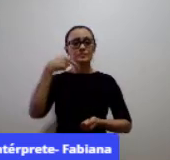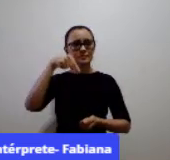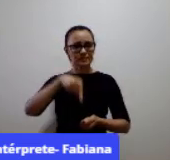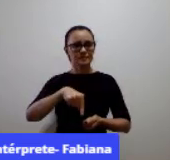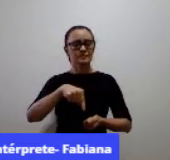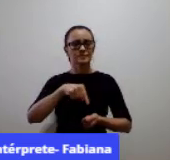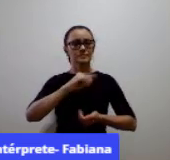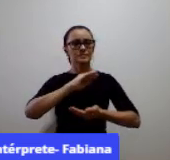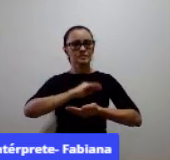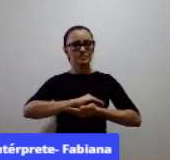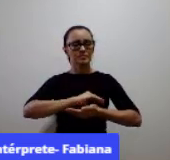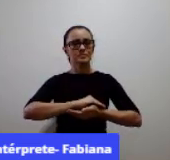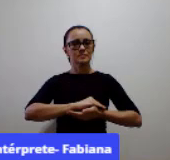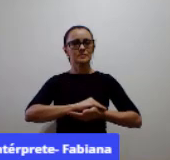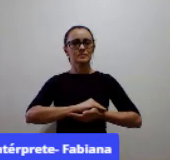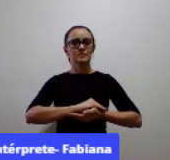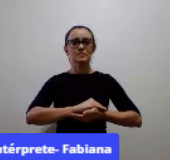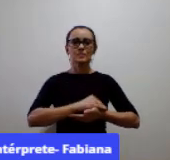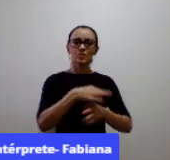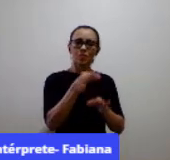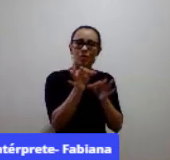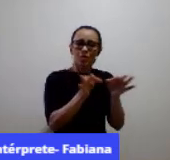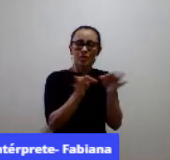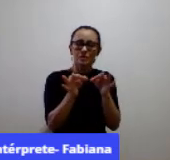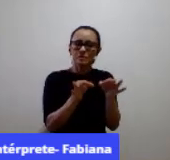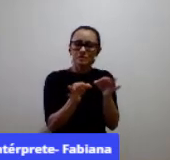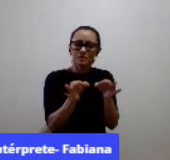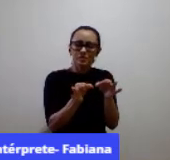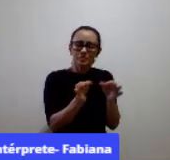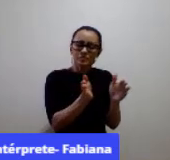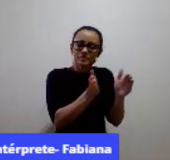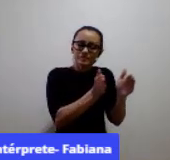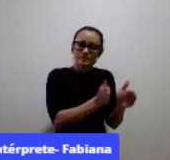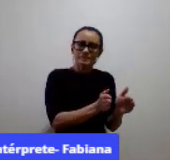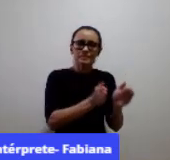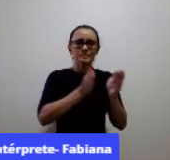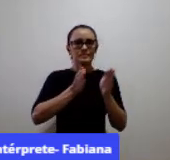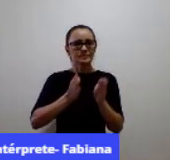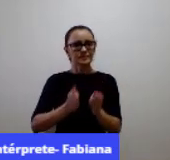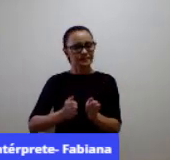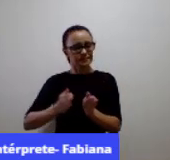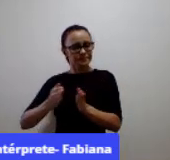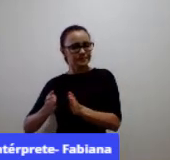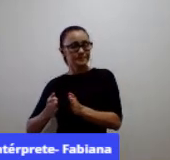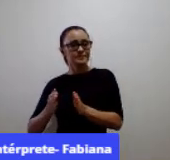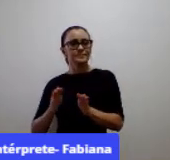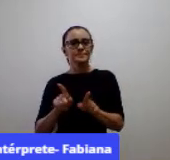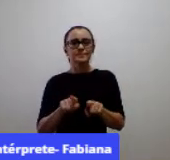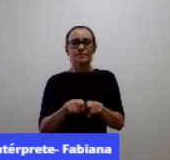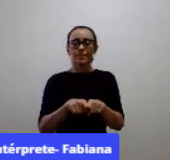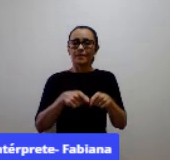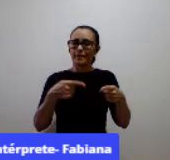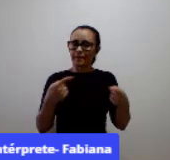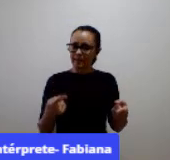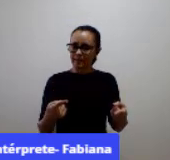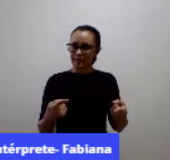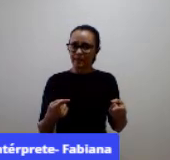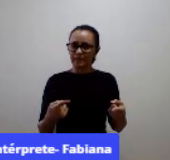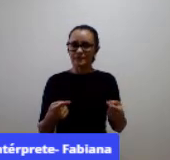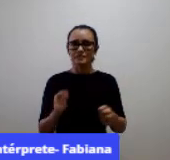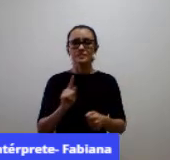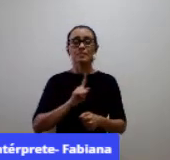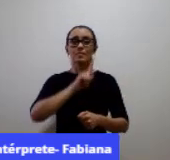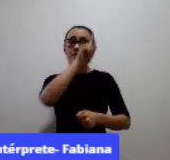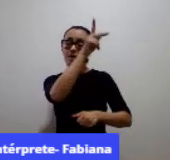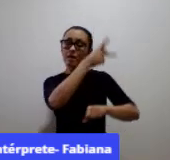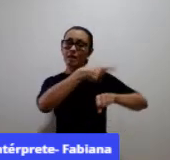que fragmentamos as etapas, mas no PEI realizado nos Estados